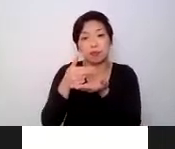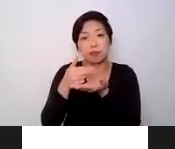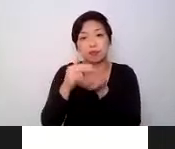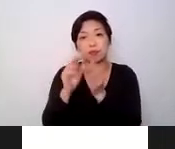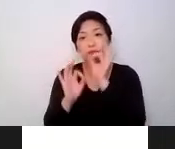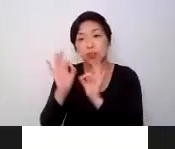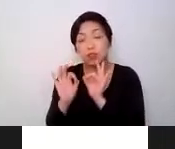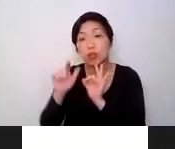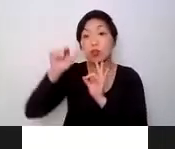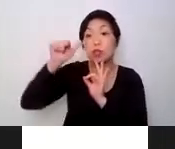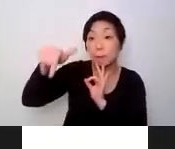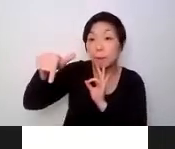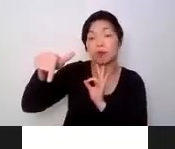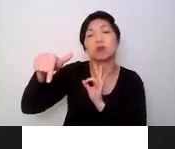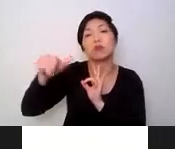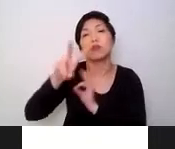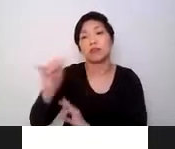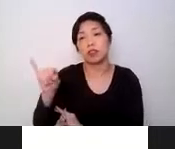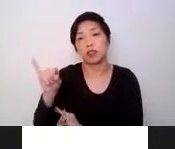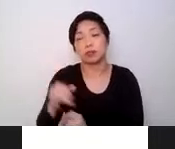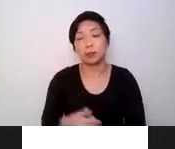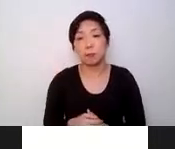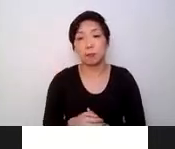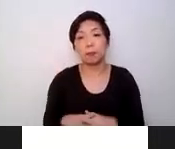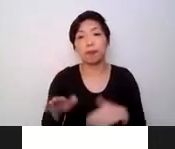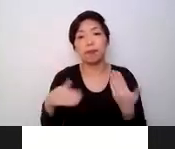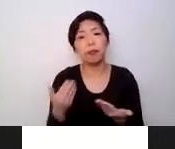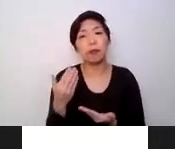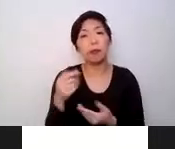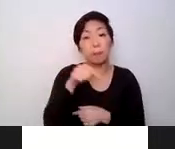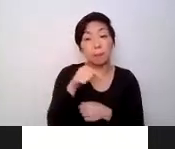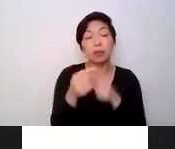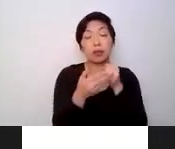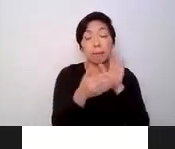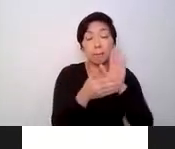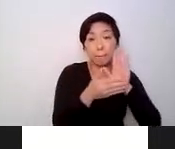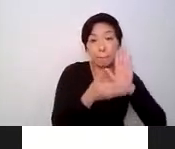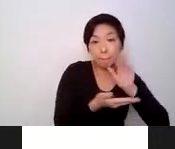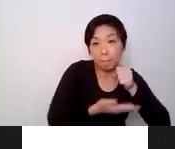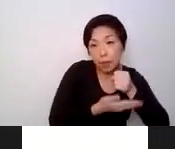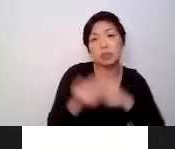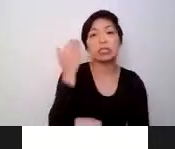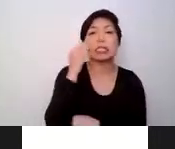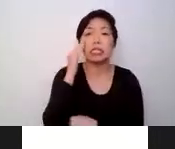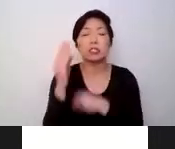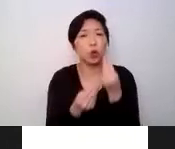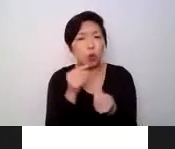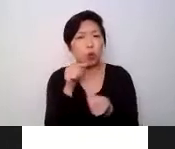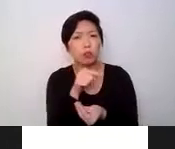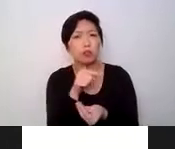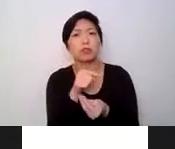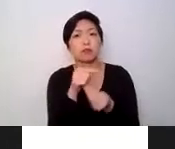estiver no canteiro então saindo dessa premissa a gente entende alguns detalhes desse objeto e como que foi